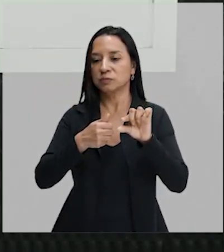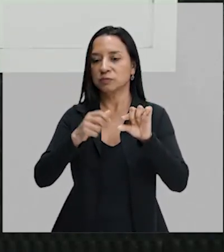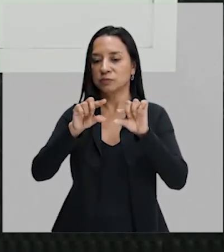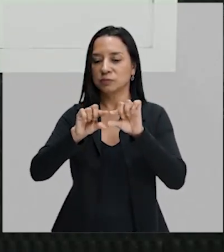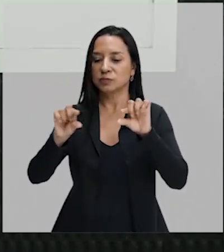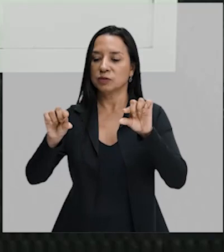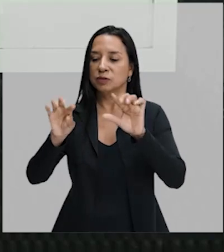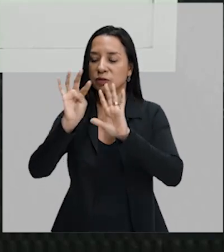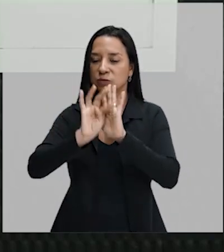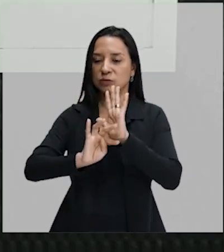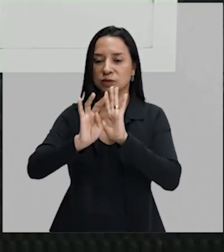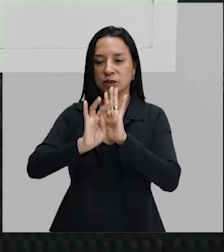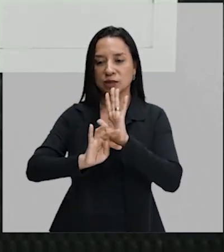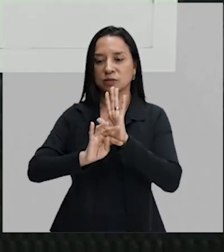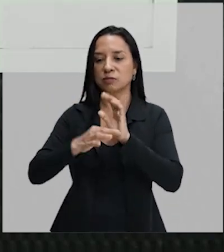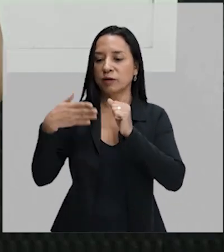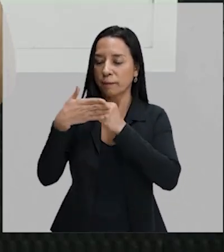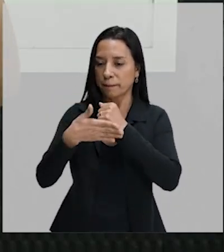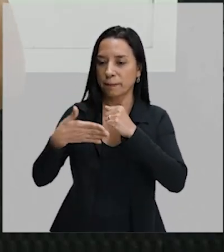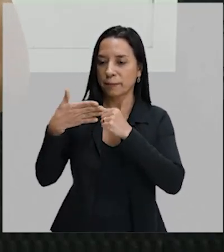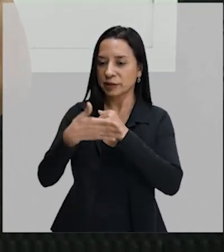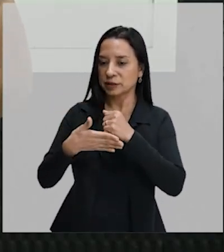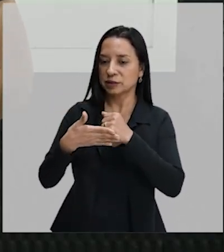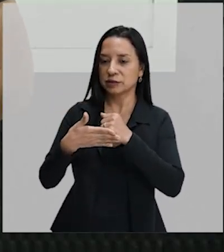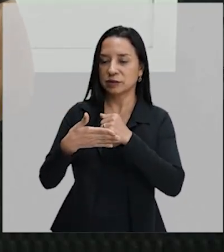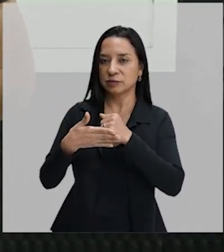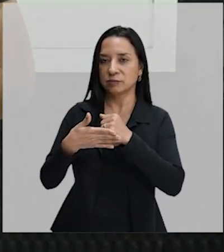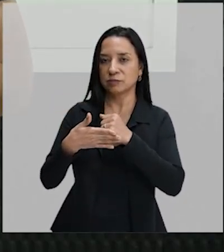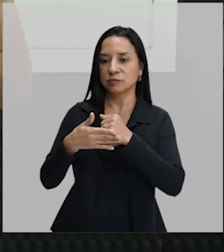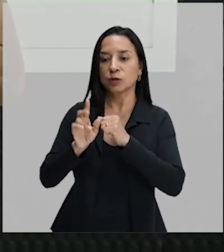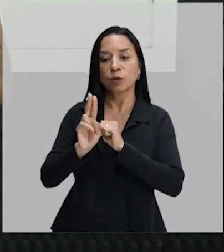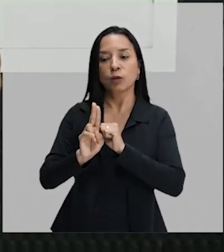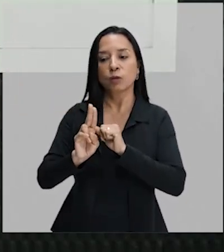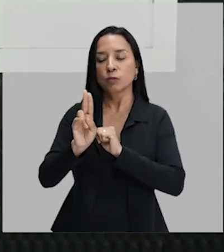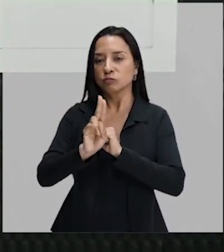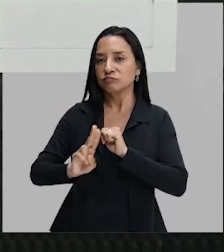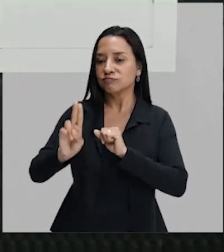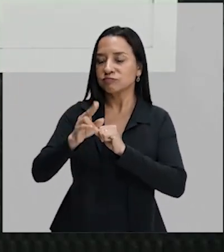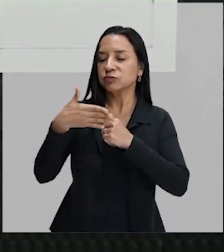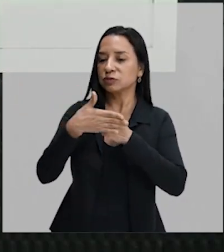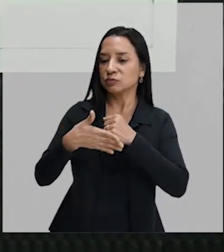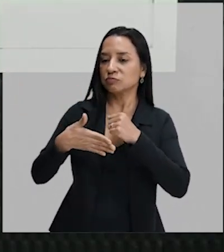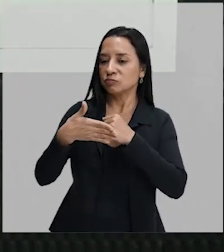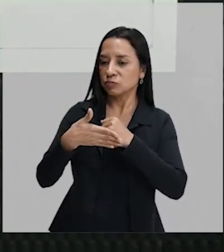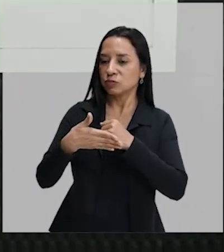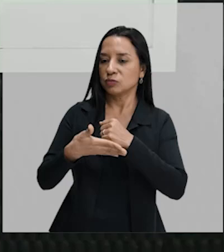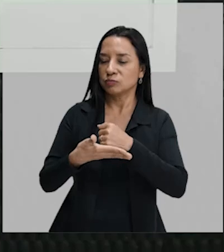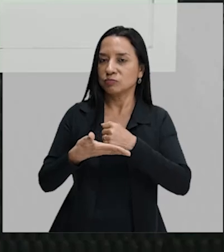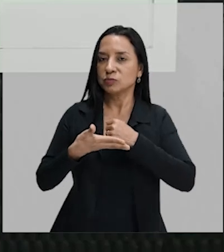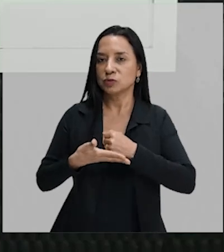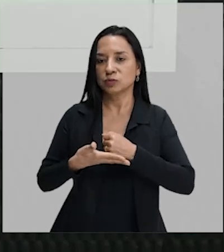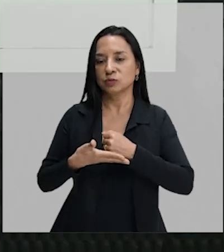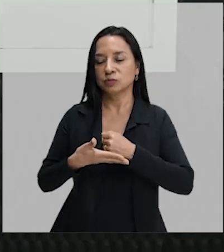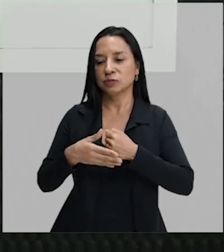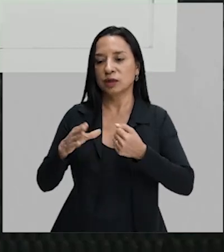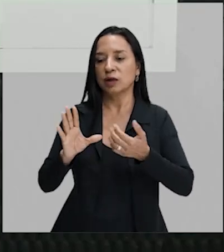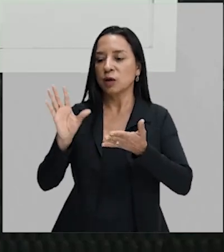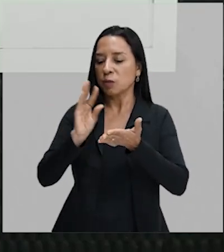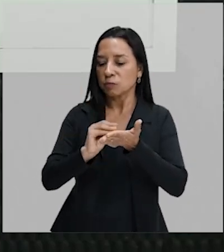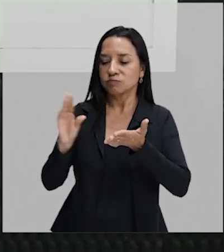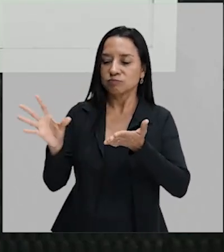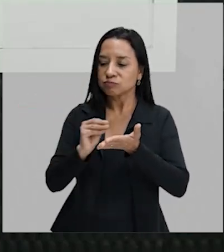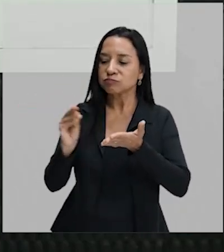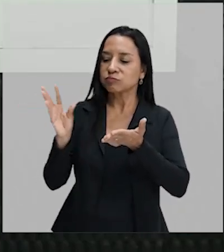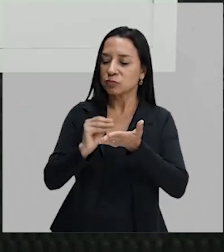coloca lá no texto para poder apoiar a sua ideia. Ela serve de apoio, né? Aí você vai colocar toda a sua ideia sobre